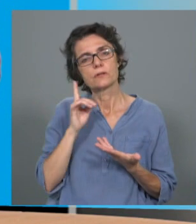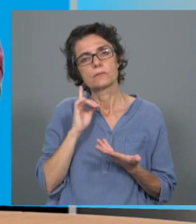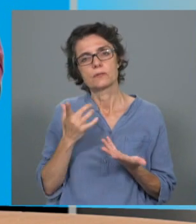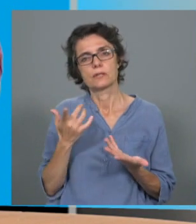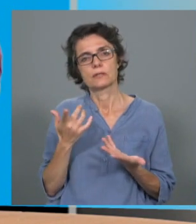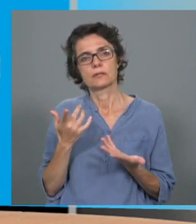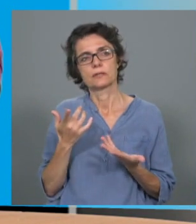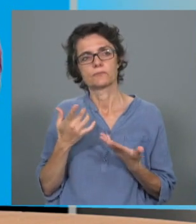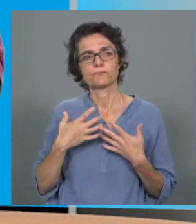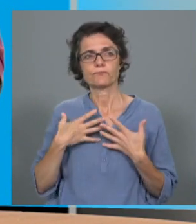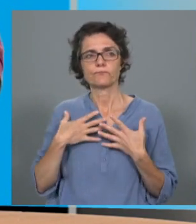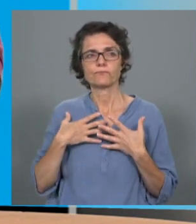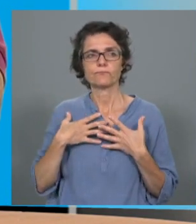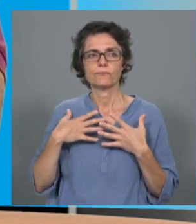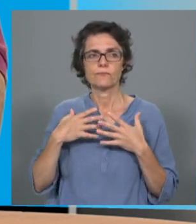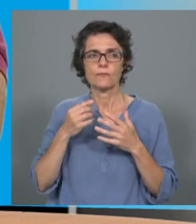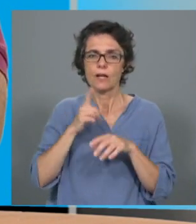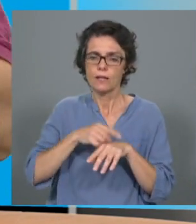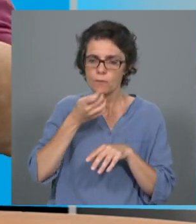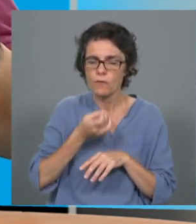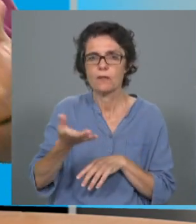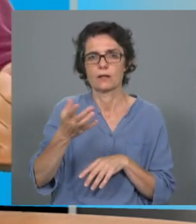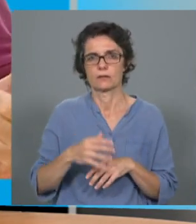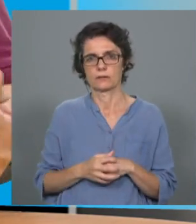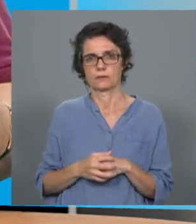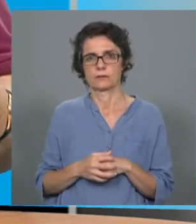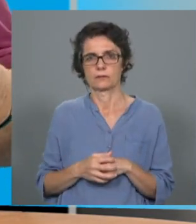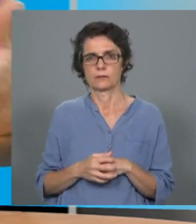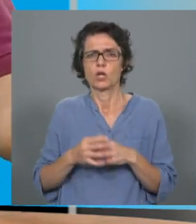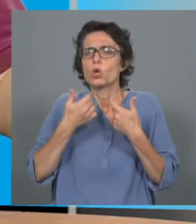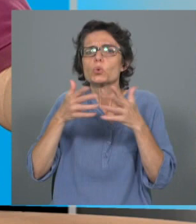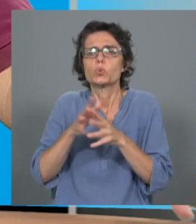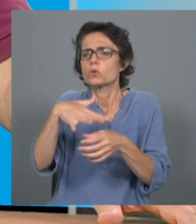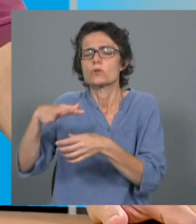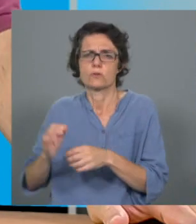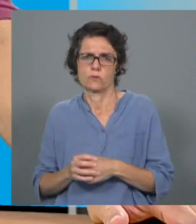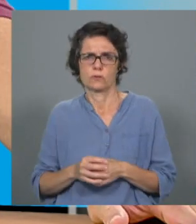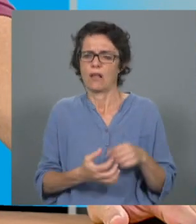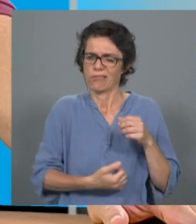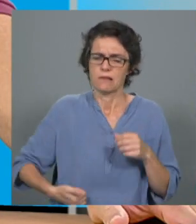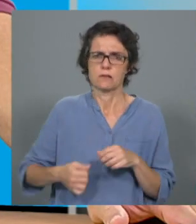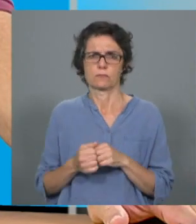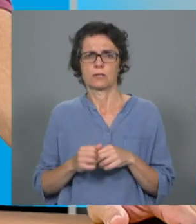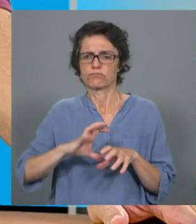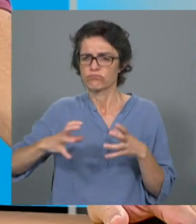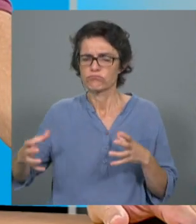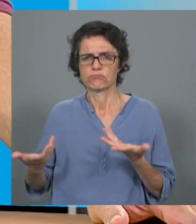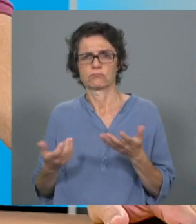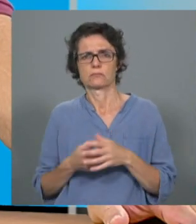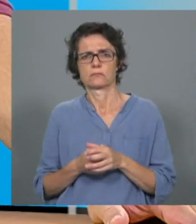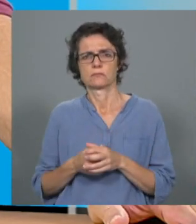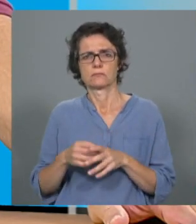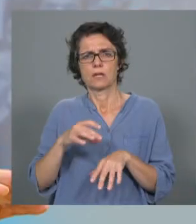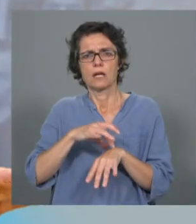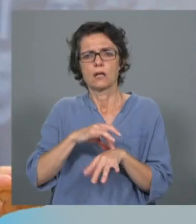desempregos, a doenças, a complicações, a problemas económicos, enfim. Em causa não